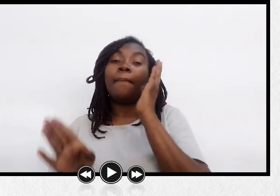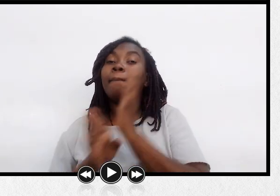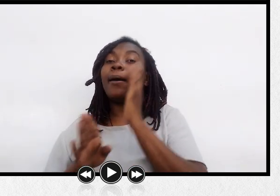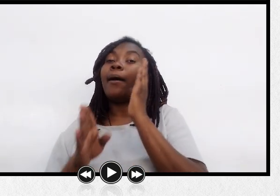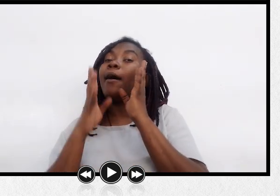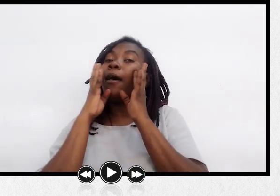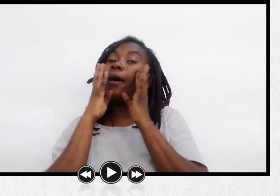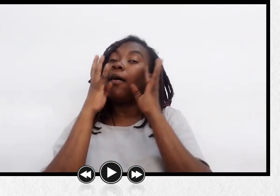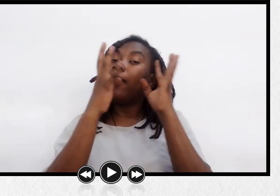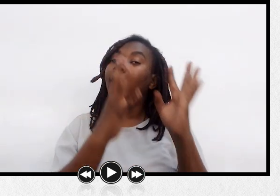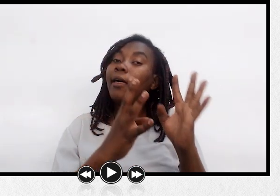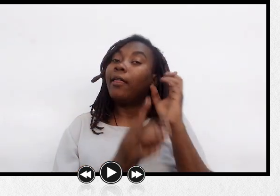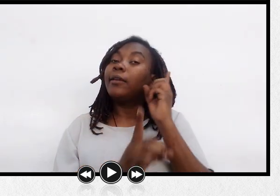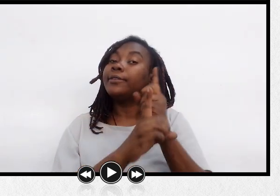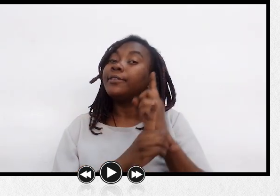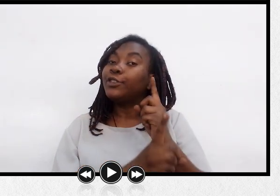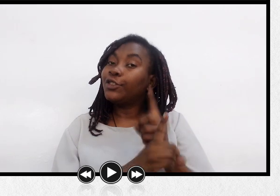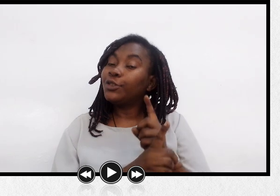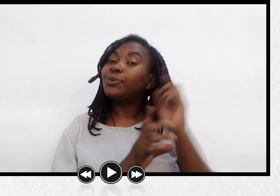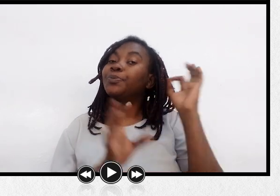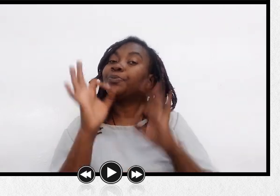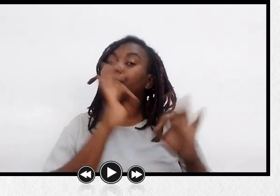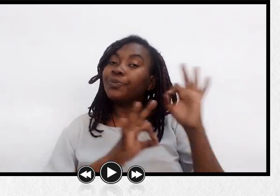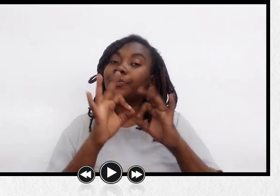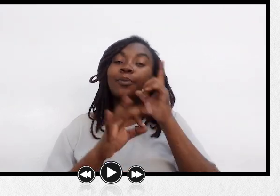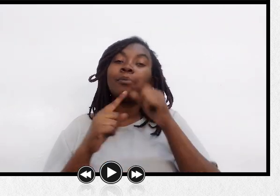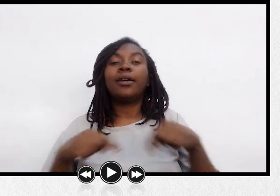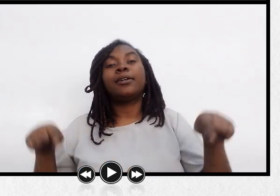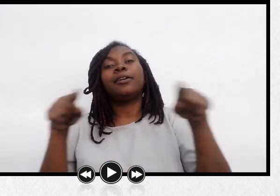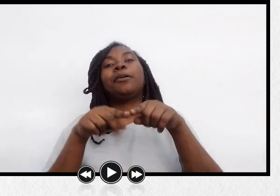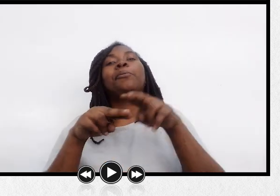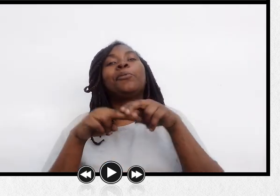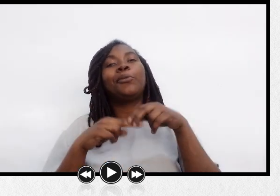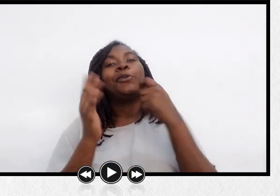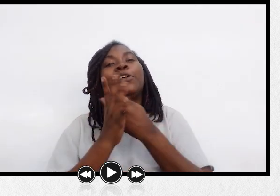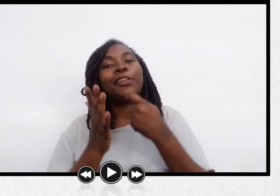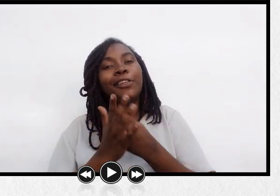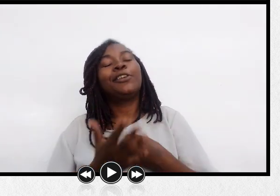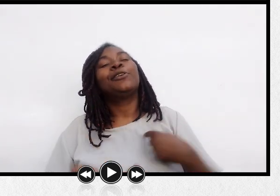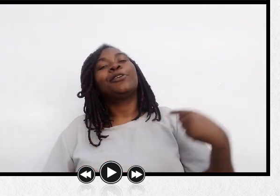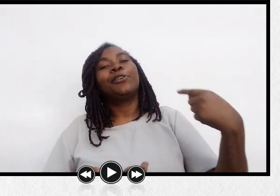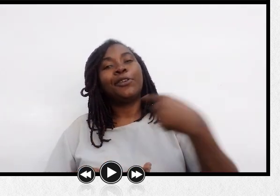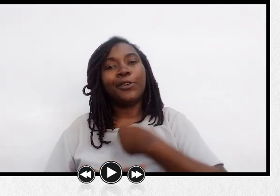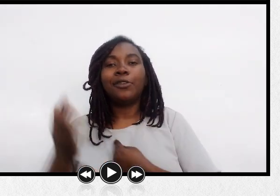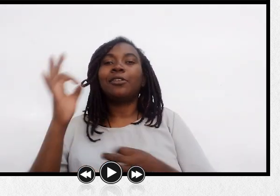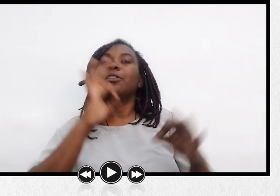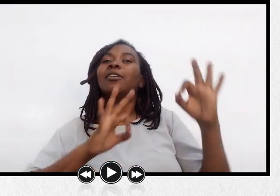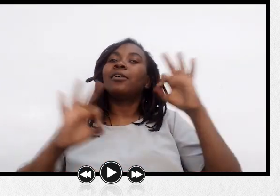o prognóstico do plano de bacia. Por isso que nós temos que fazer o